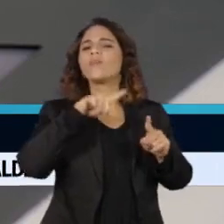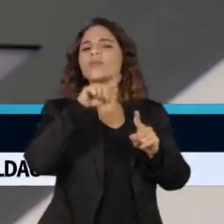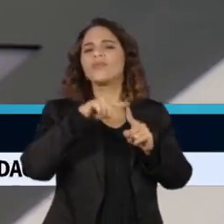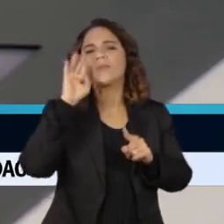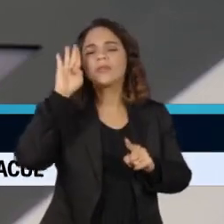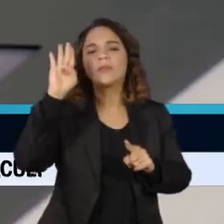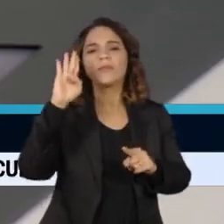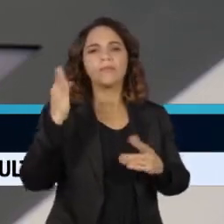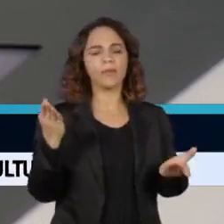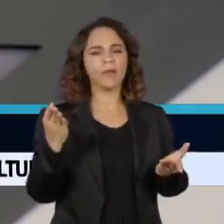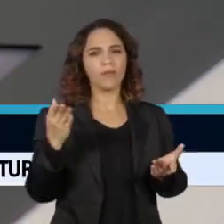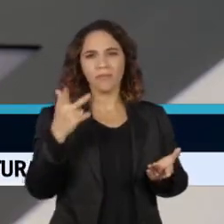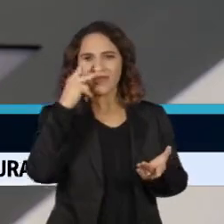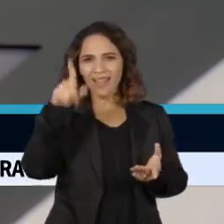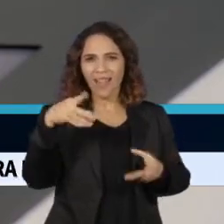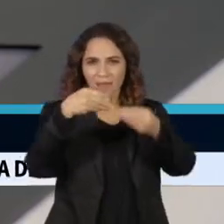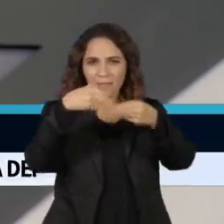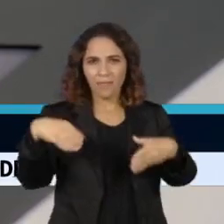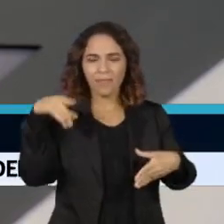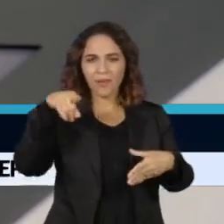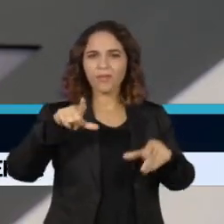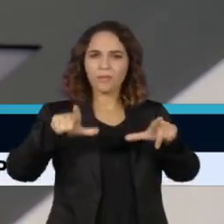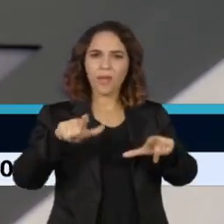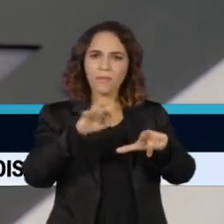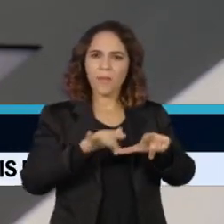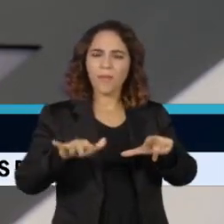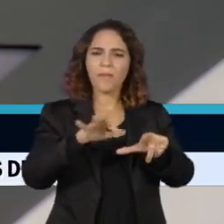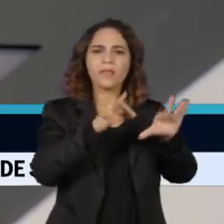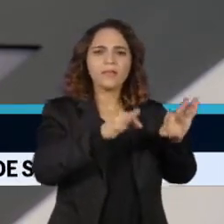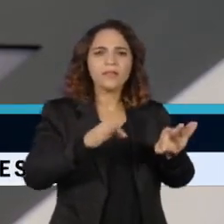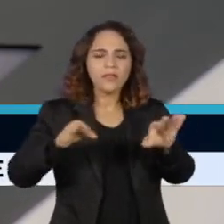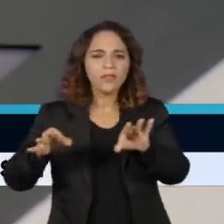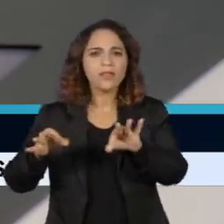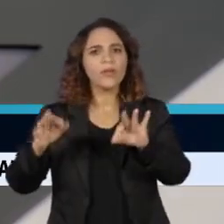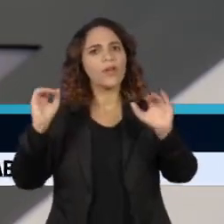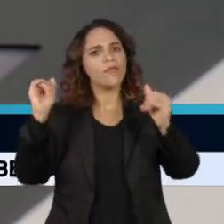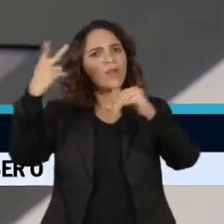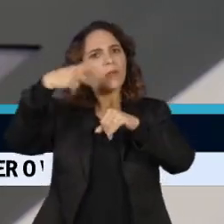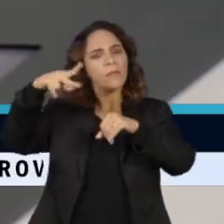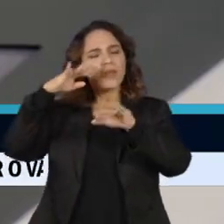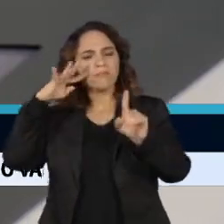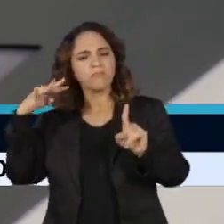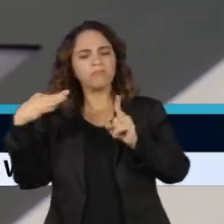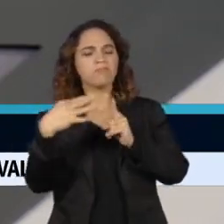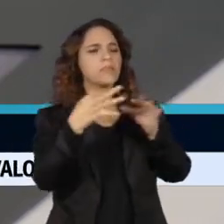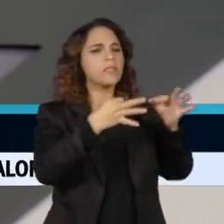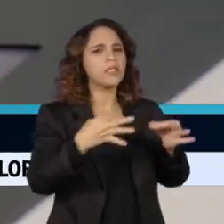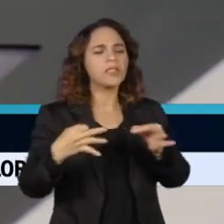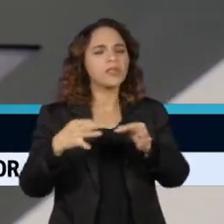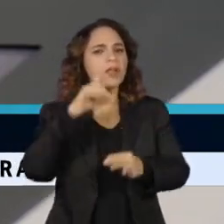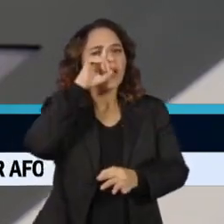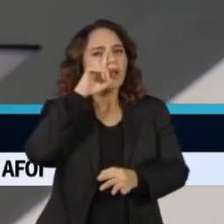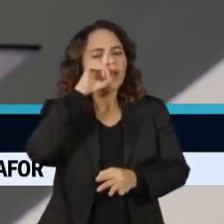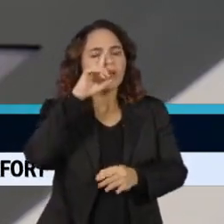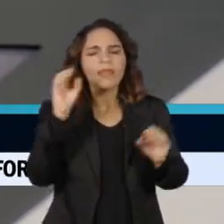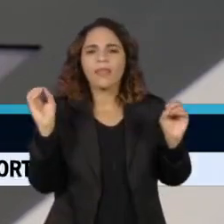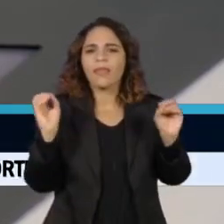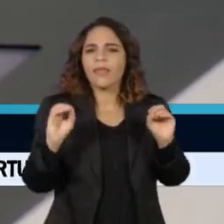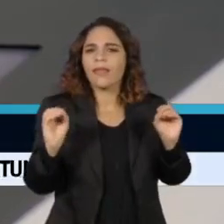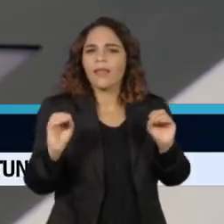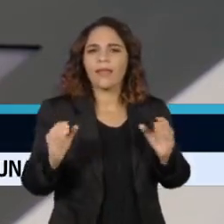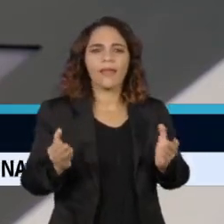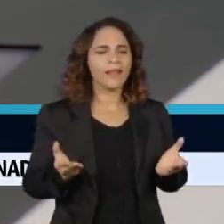jogo melar uma eleição feita corretamente, avaliada internacionalmente, não teve nenhum risco na eleição,